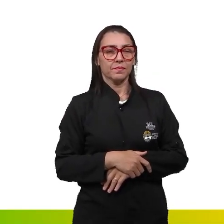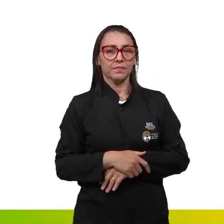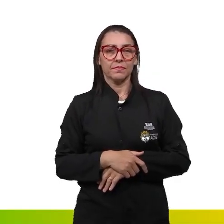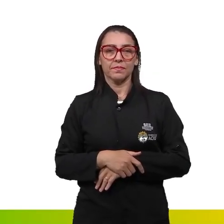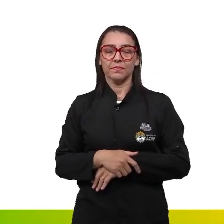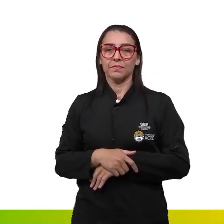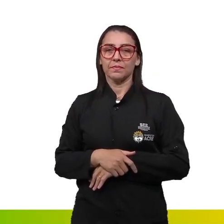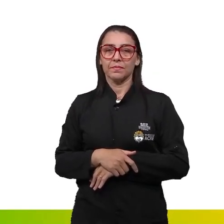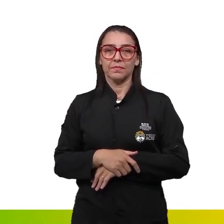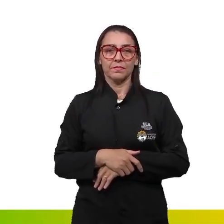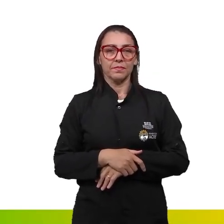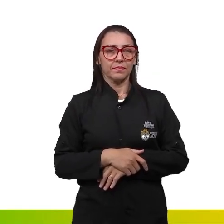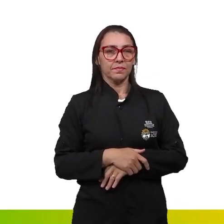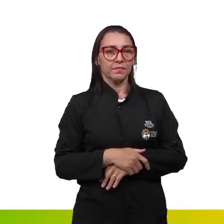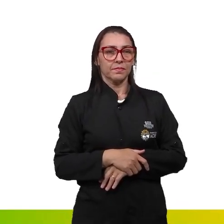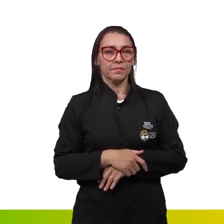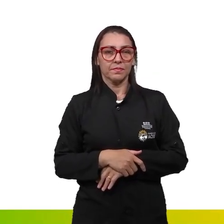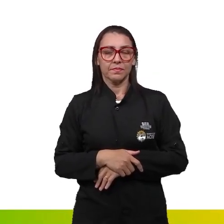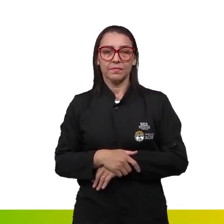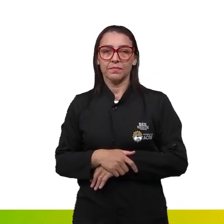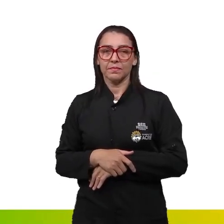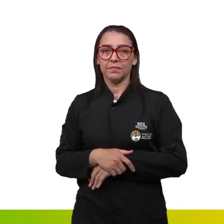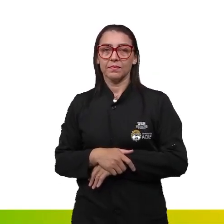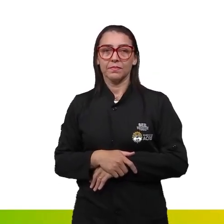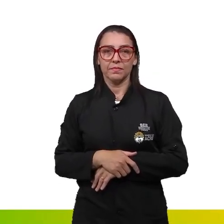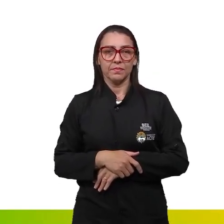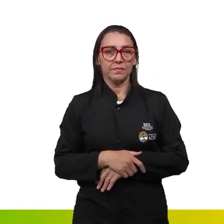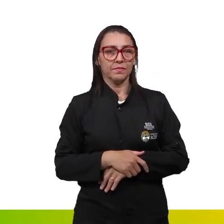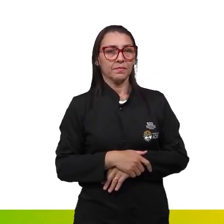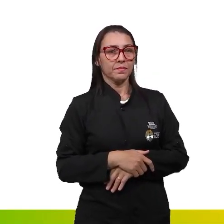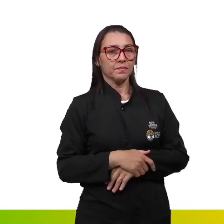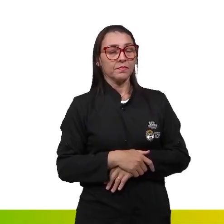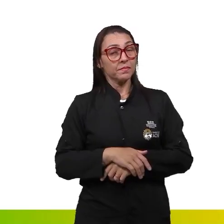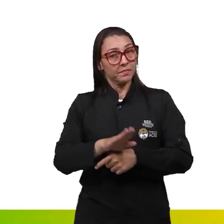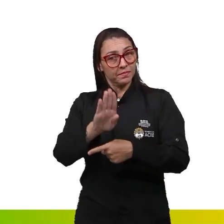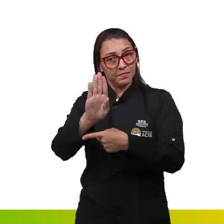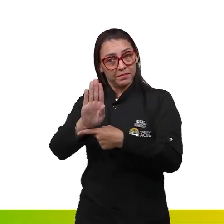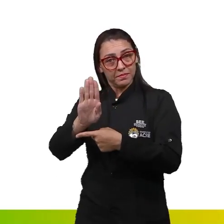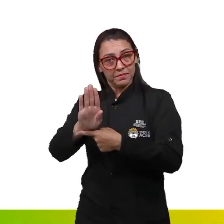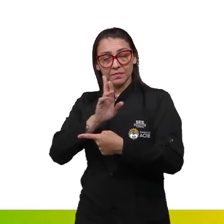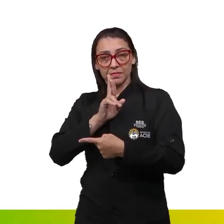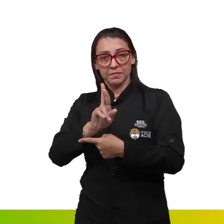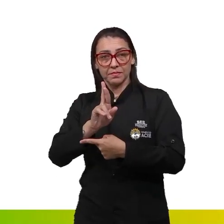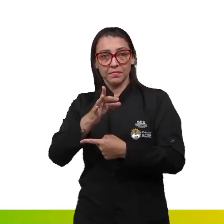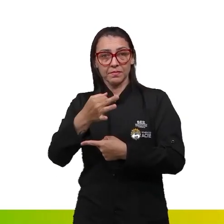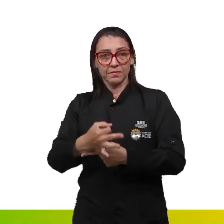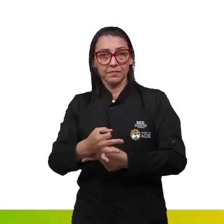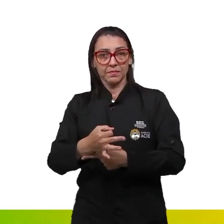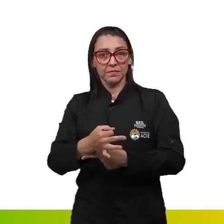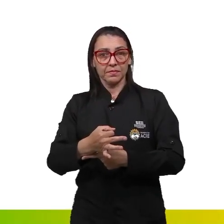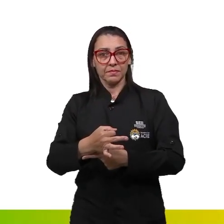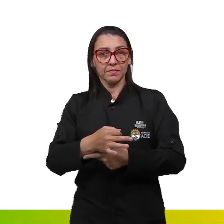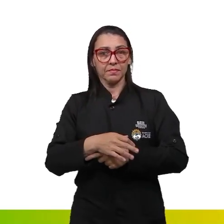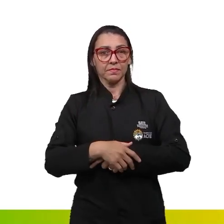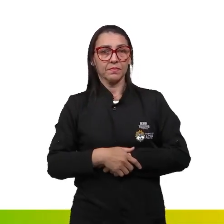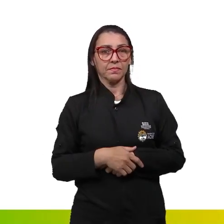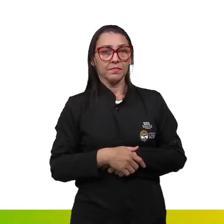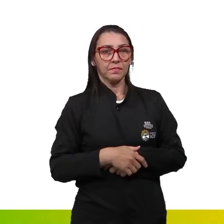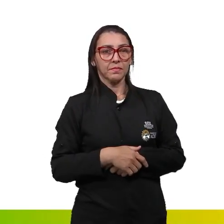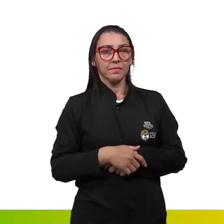não confundir. Então, qual é a nossa resposta? A nossa resposta é a letra C. Não é